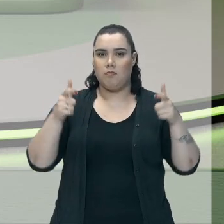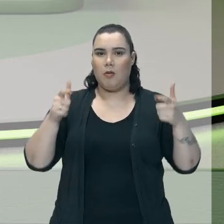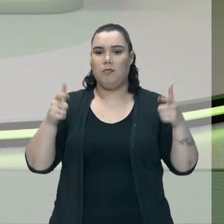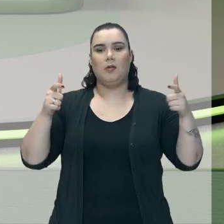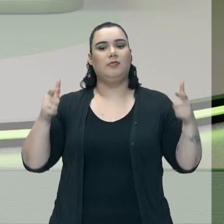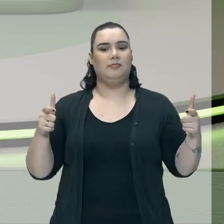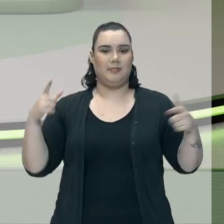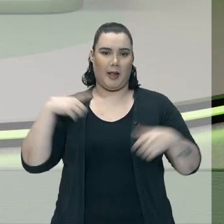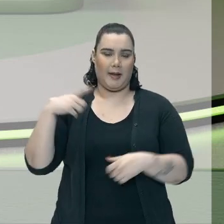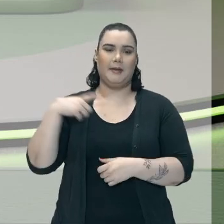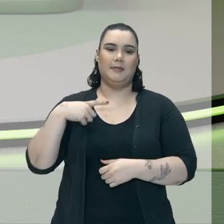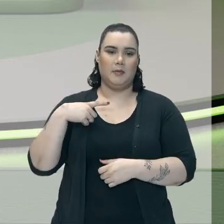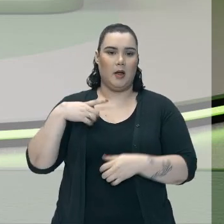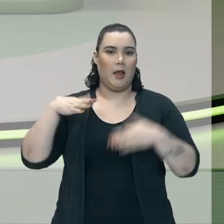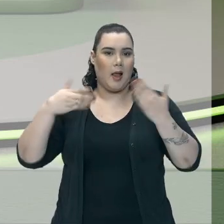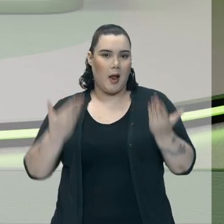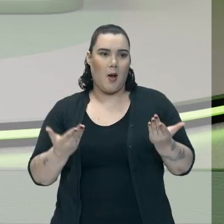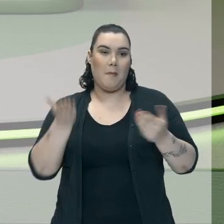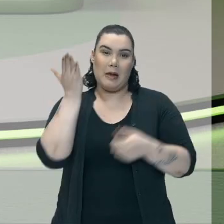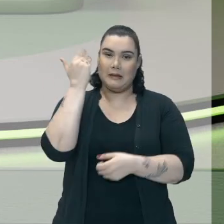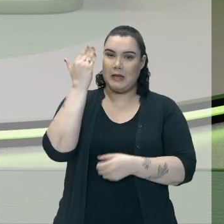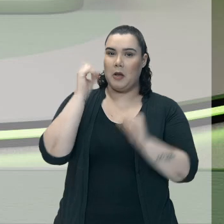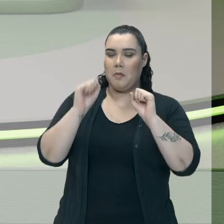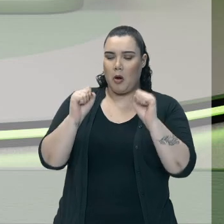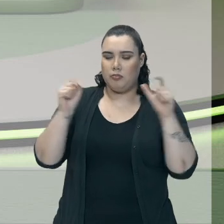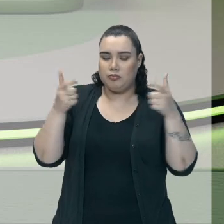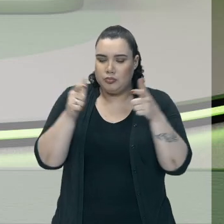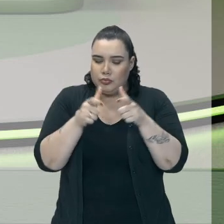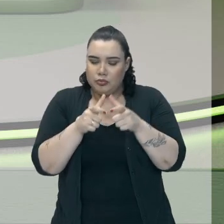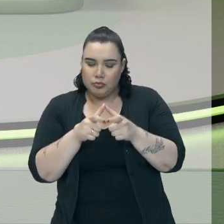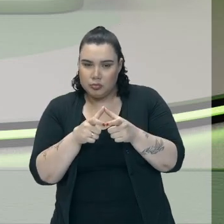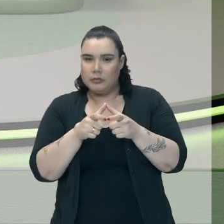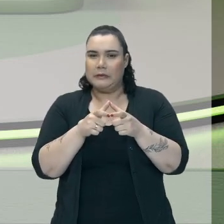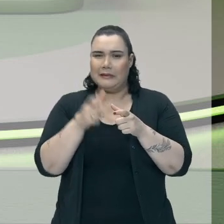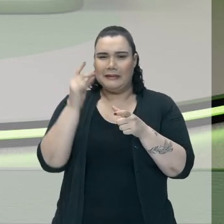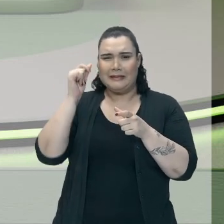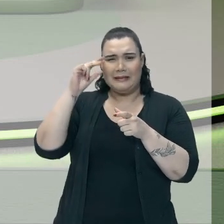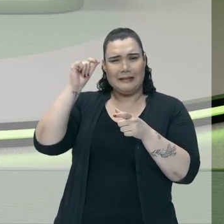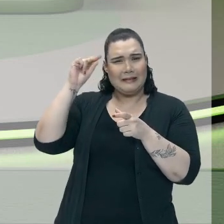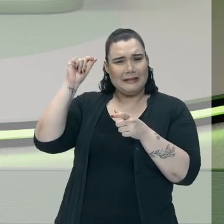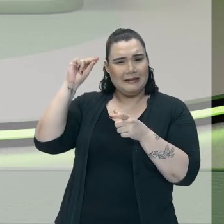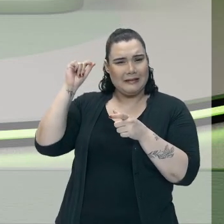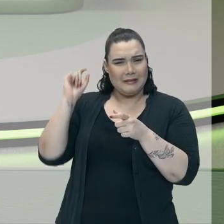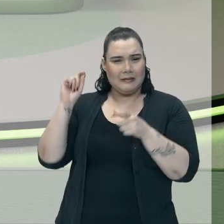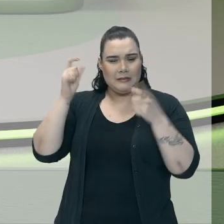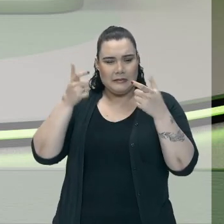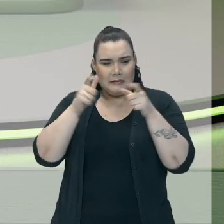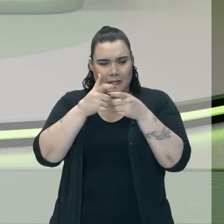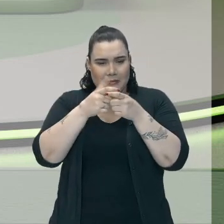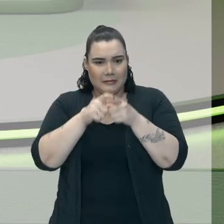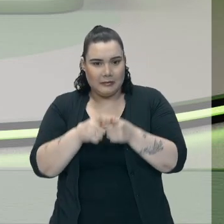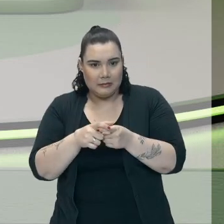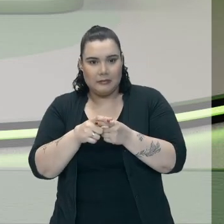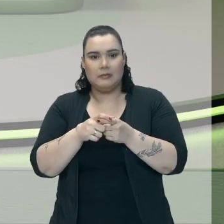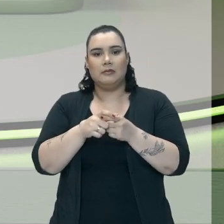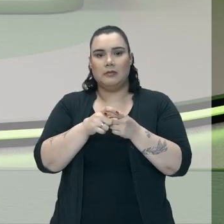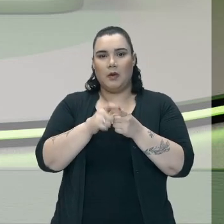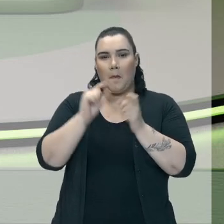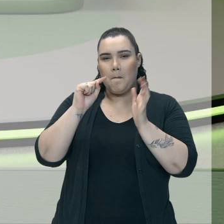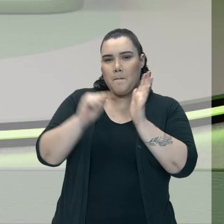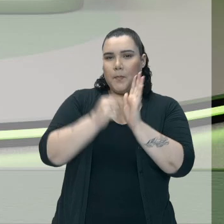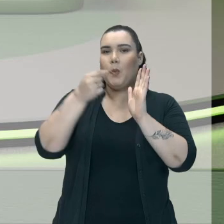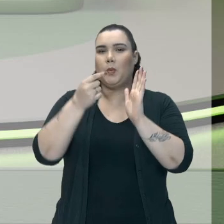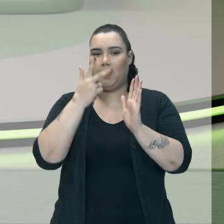algum momento ele foi menor. Então, muito no passado, o universo era tão pequeno que se reduzia a um pequeno